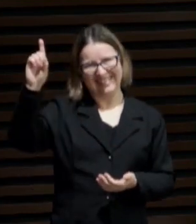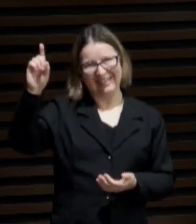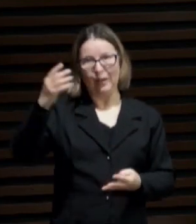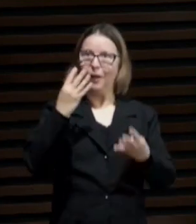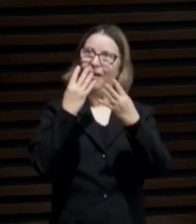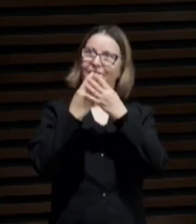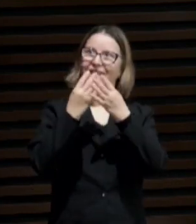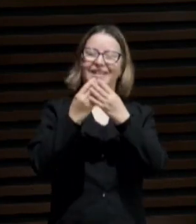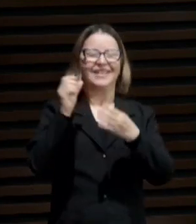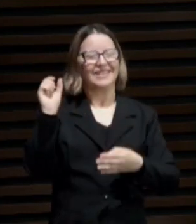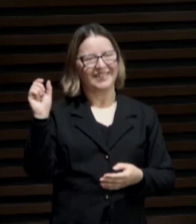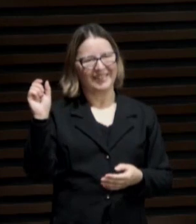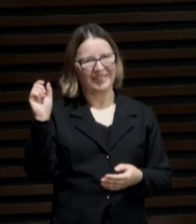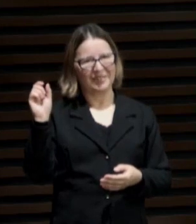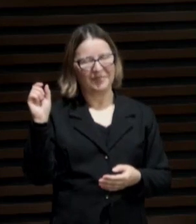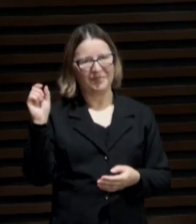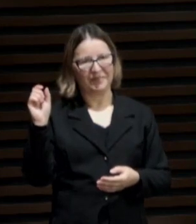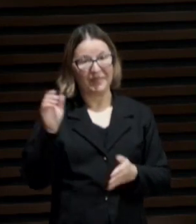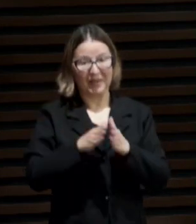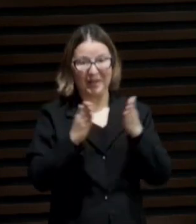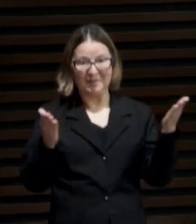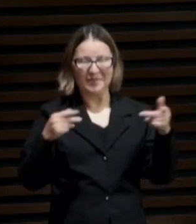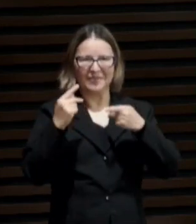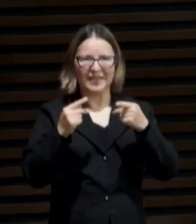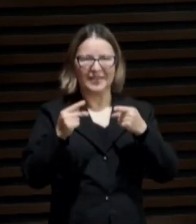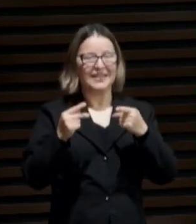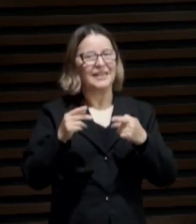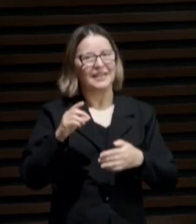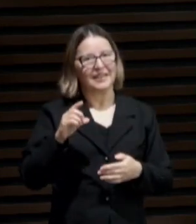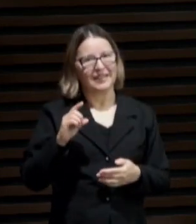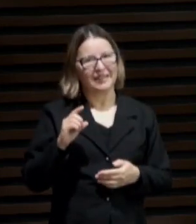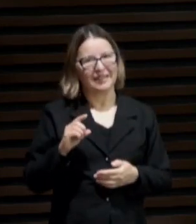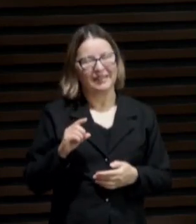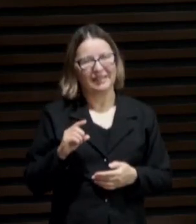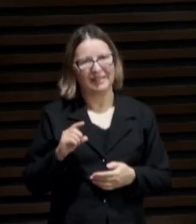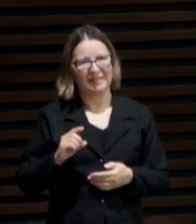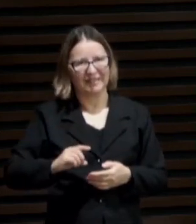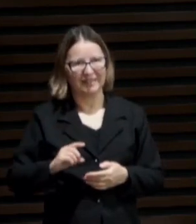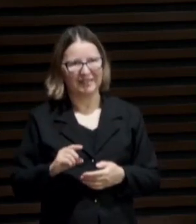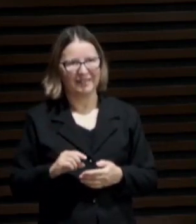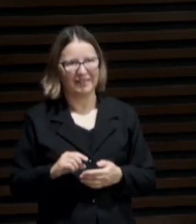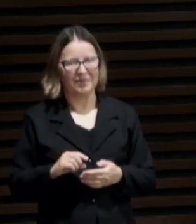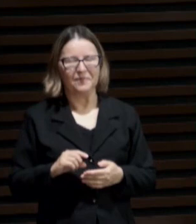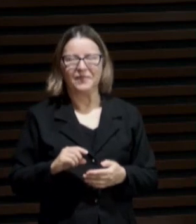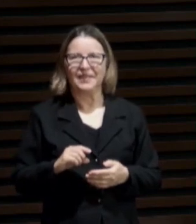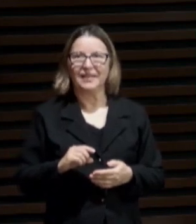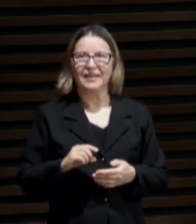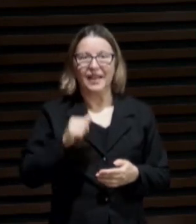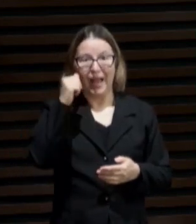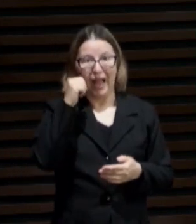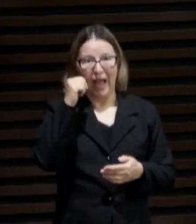confessando a palavra. A Bíblia diz que Deus faz com que a mulher estéril vive em família e seja mãe de